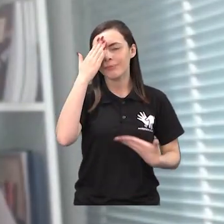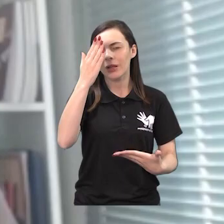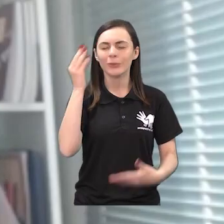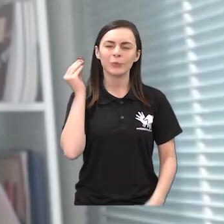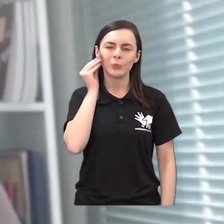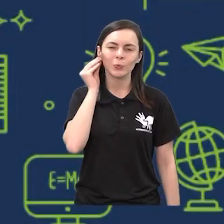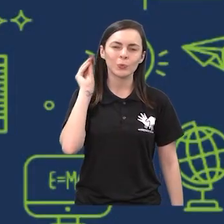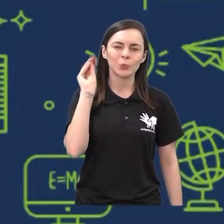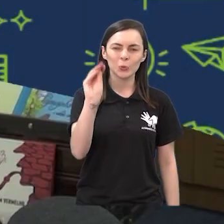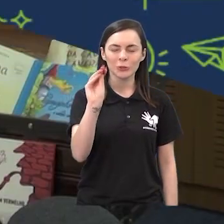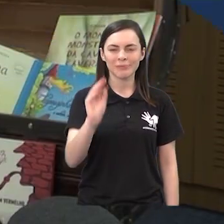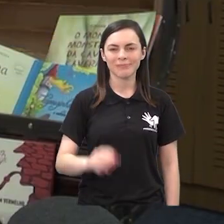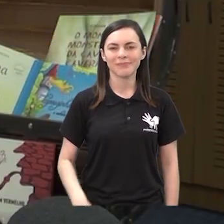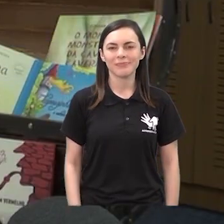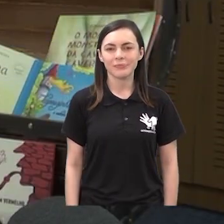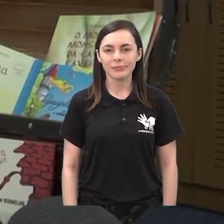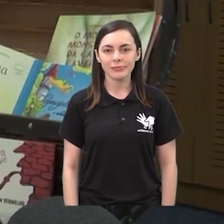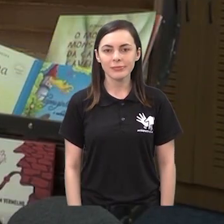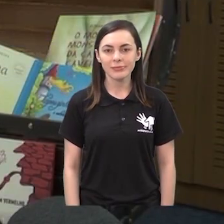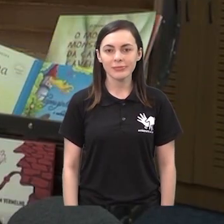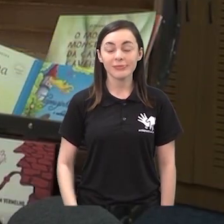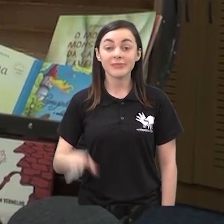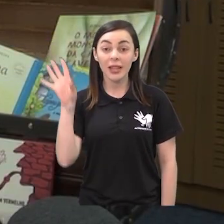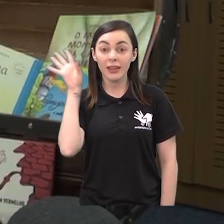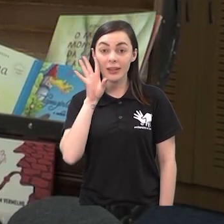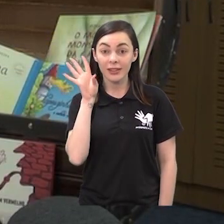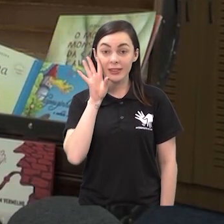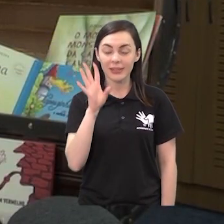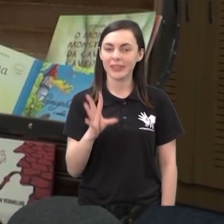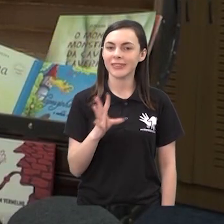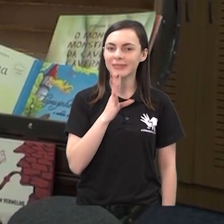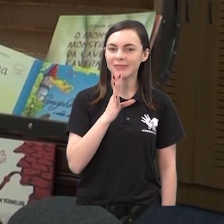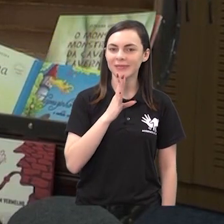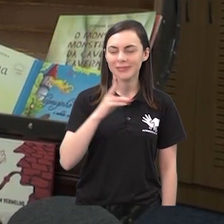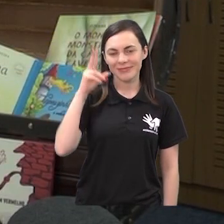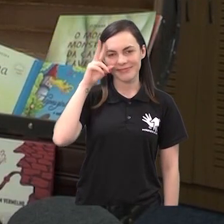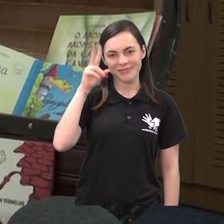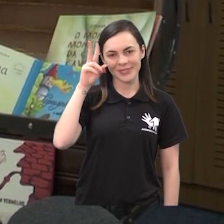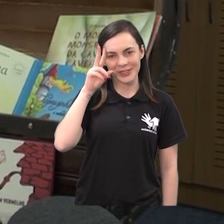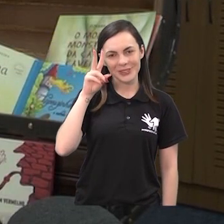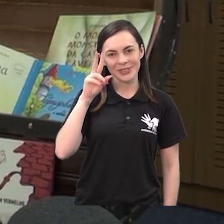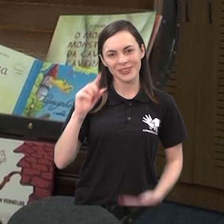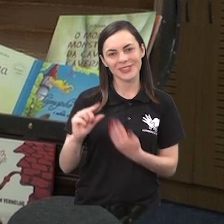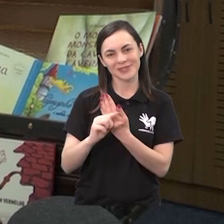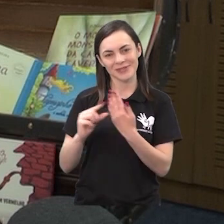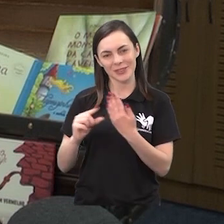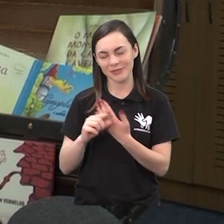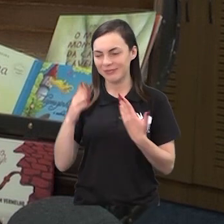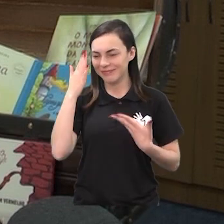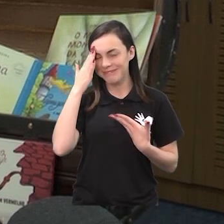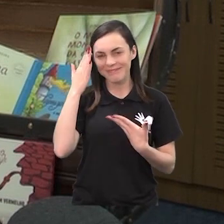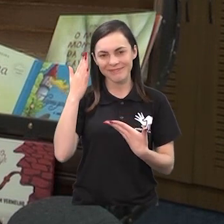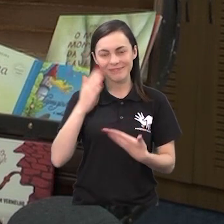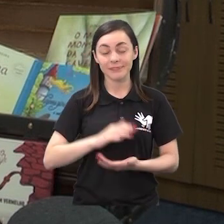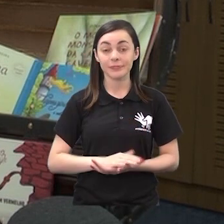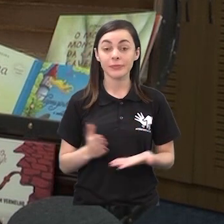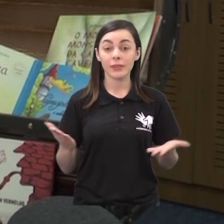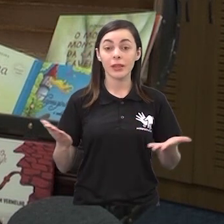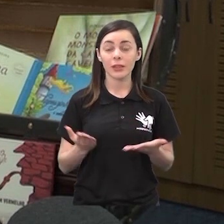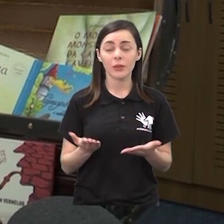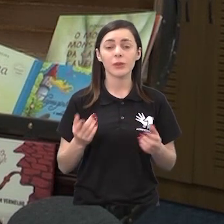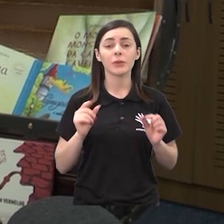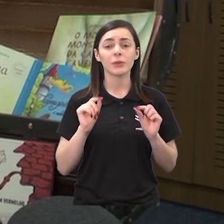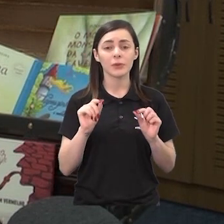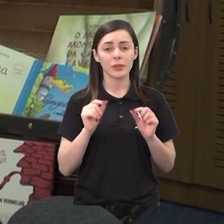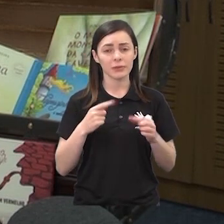beijo a todos. Que legal conhecer mais um pouquinho da nossa autora Rosi Greca, não é mesmo? Muito obrigada! Agora,